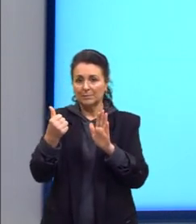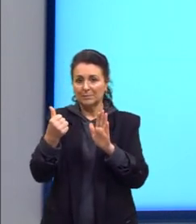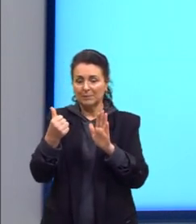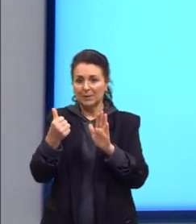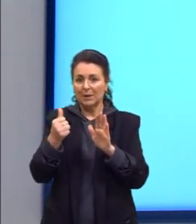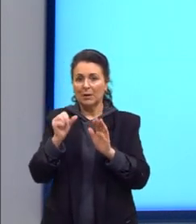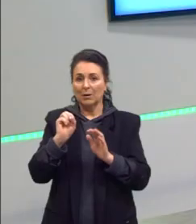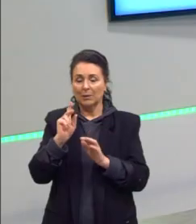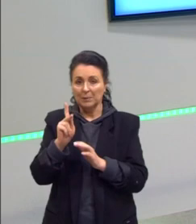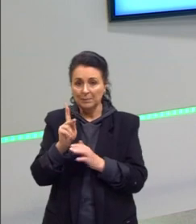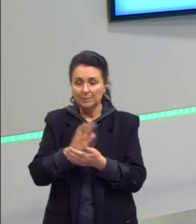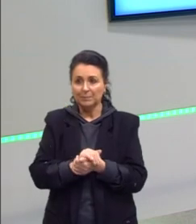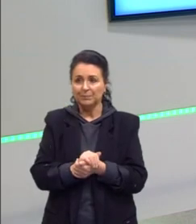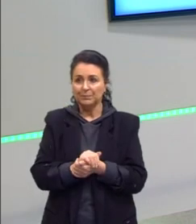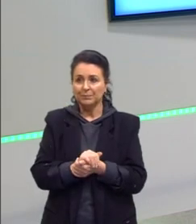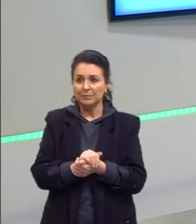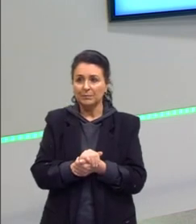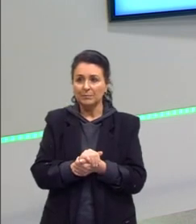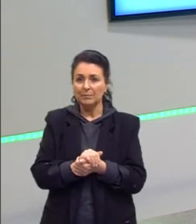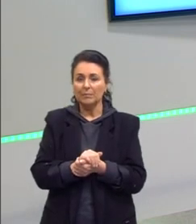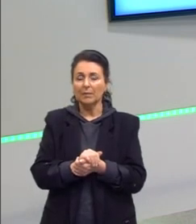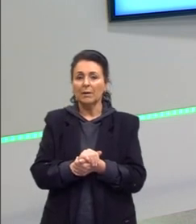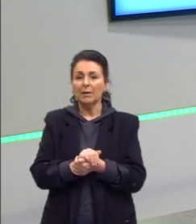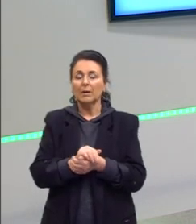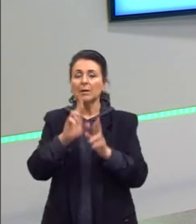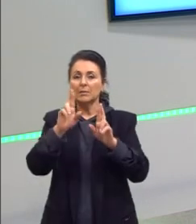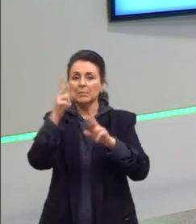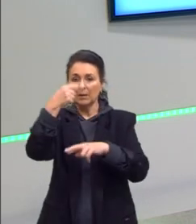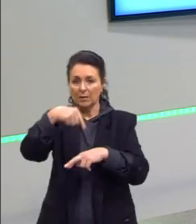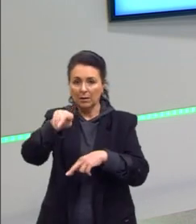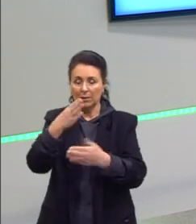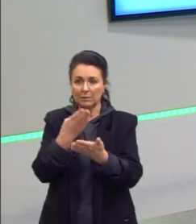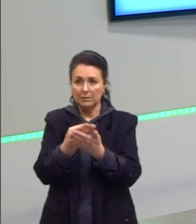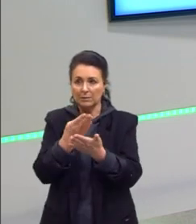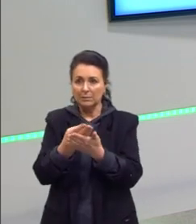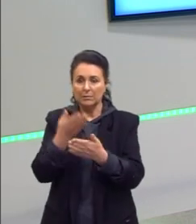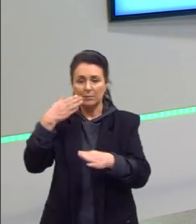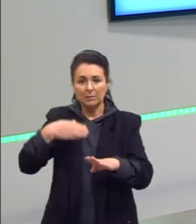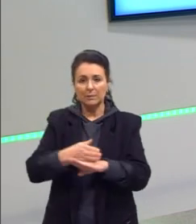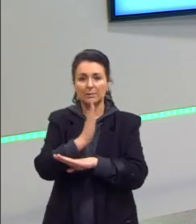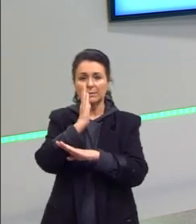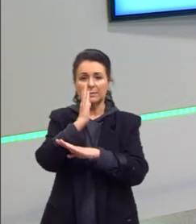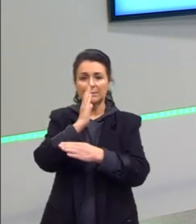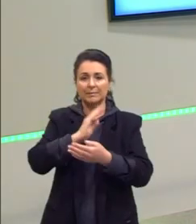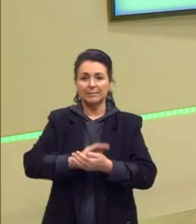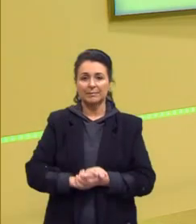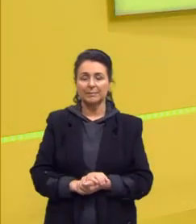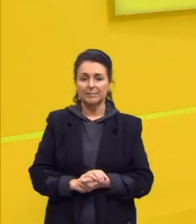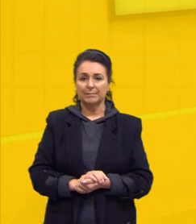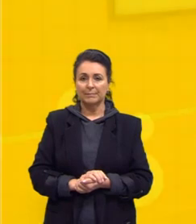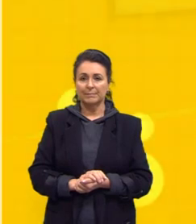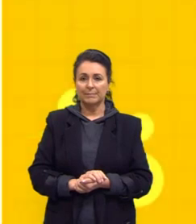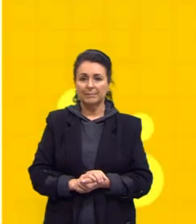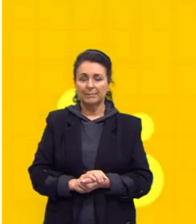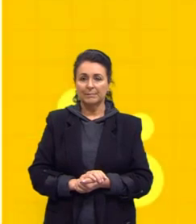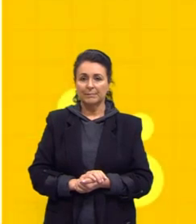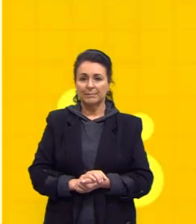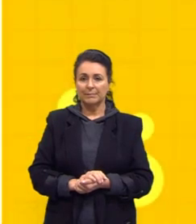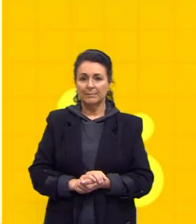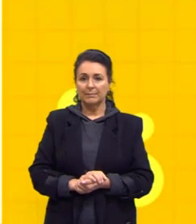certo Pessoal espero vocês então nas próximas aulas e partiu passar E aí